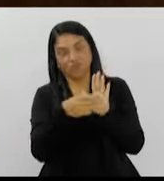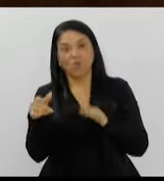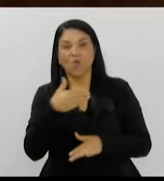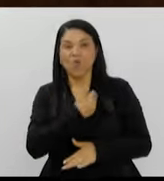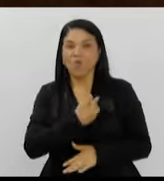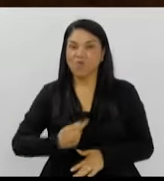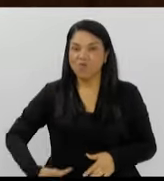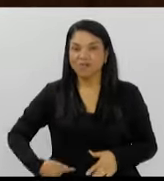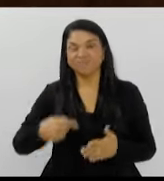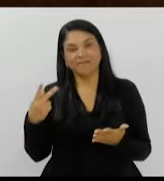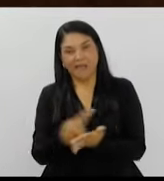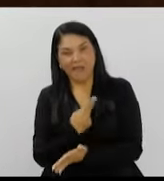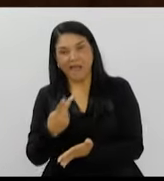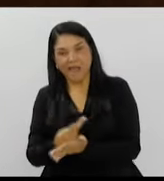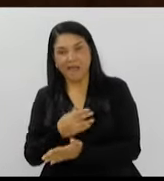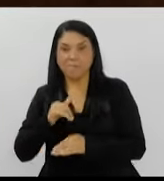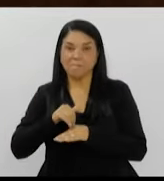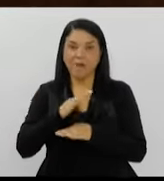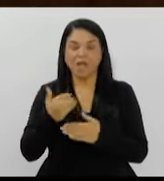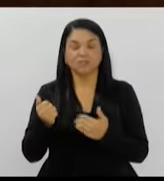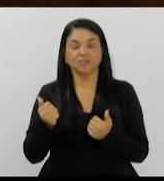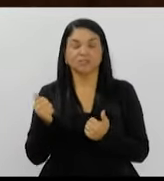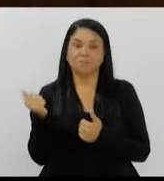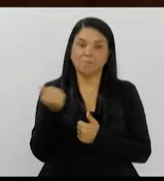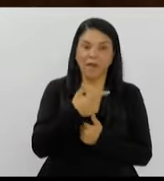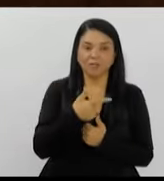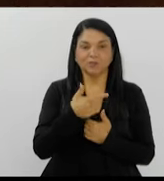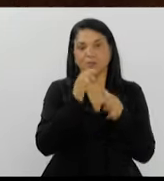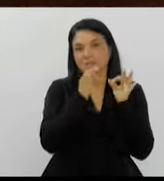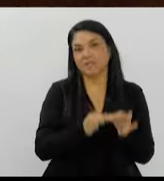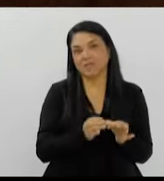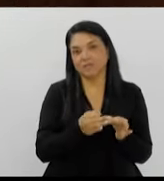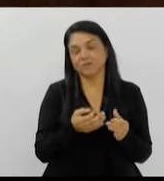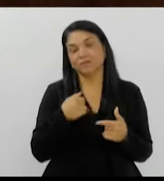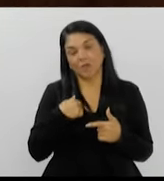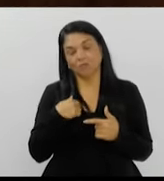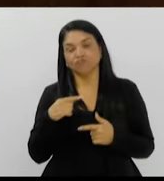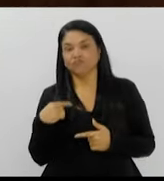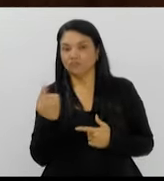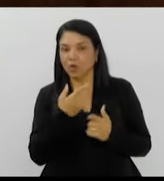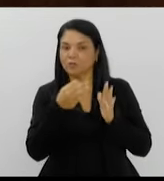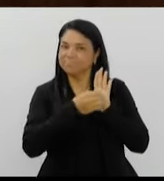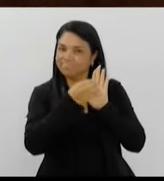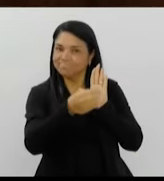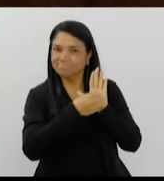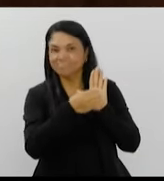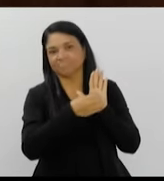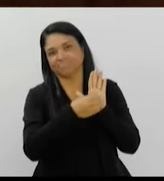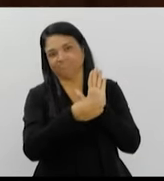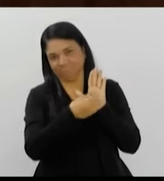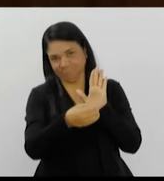do que acertado Então as pessoas têm visto mais nós criticando do que